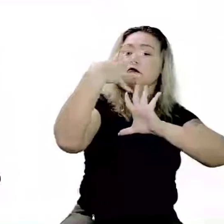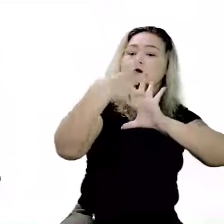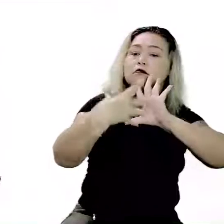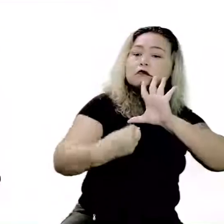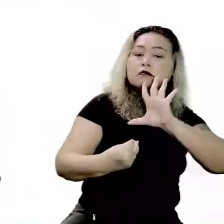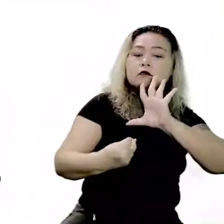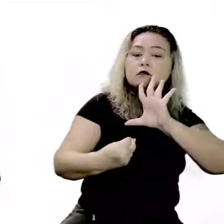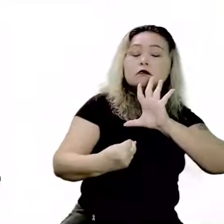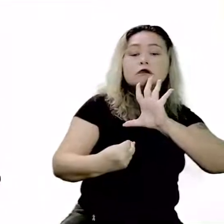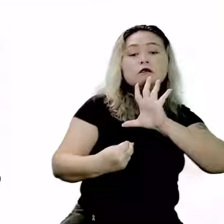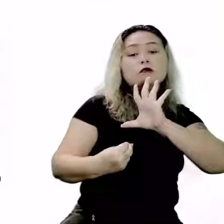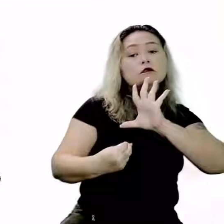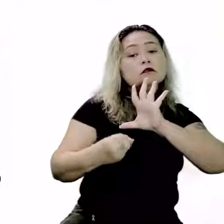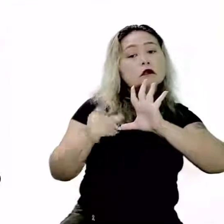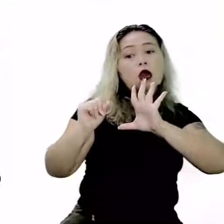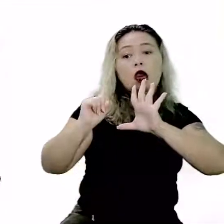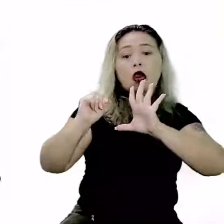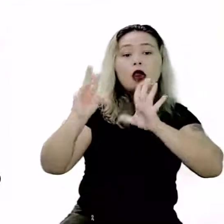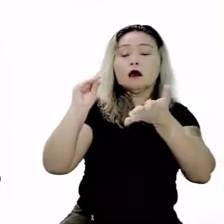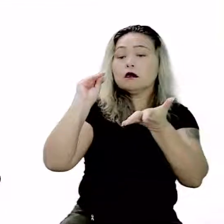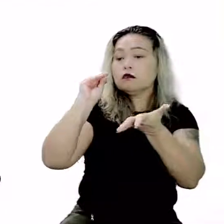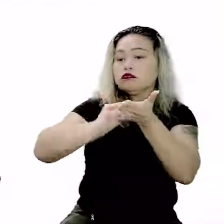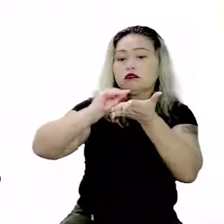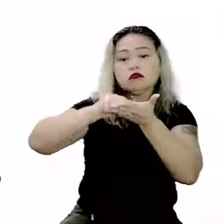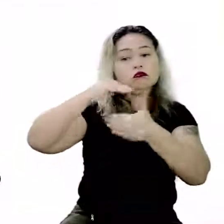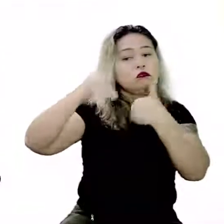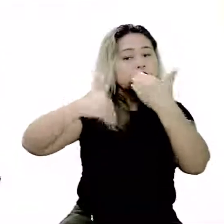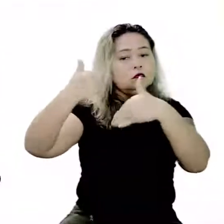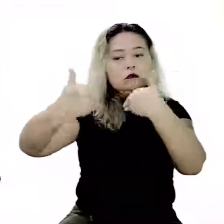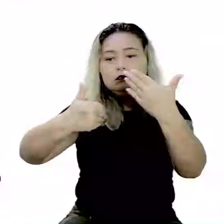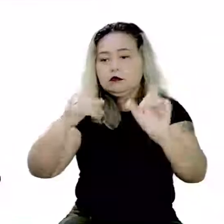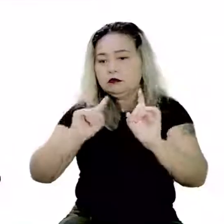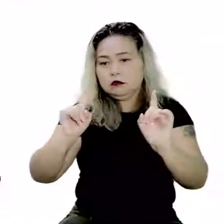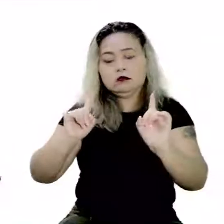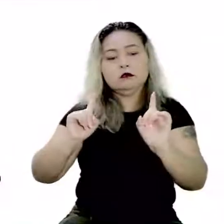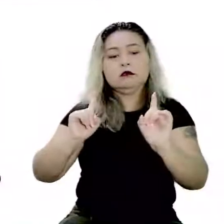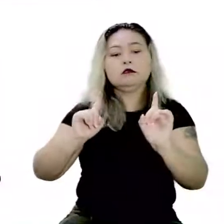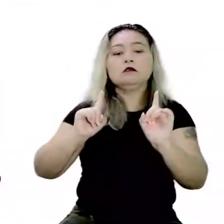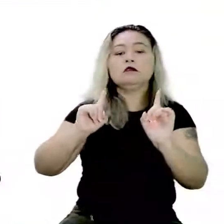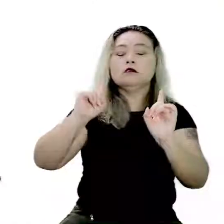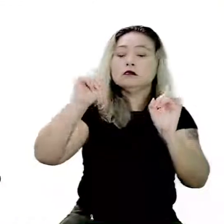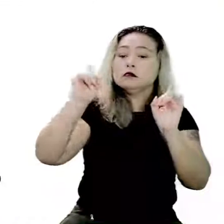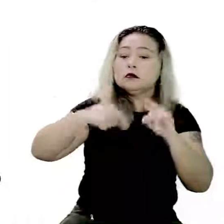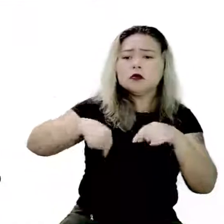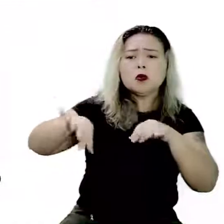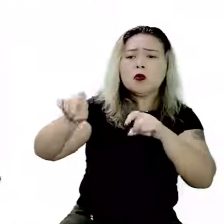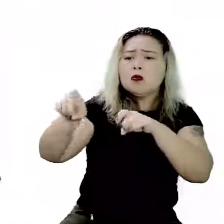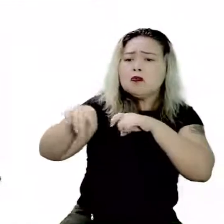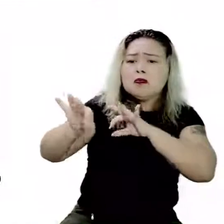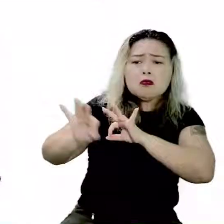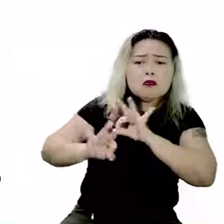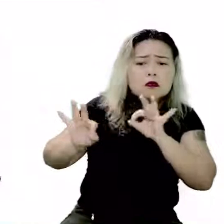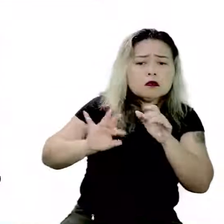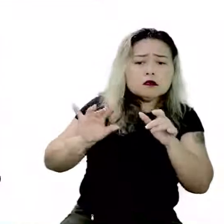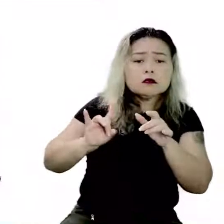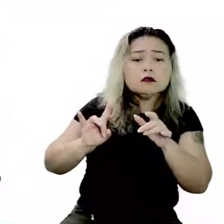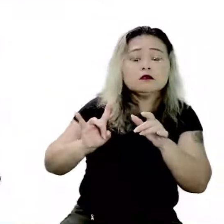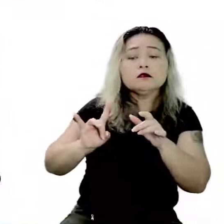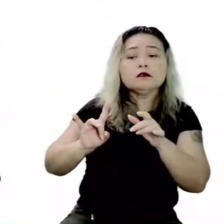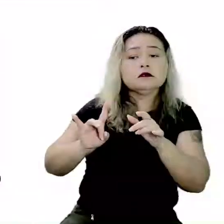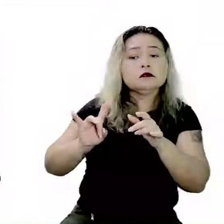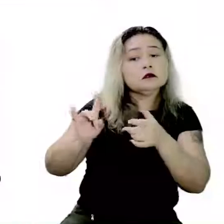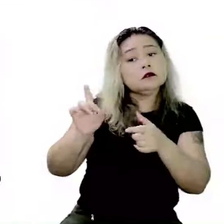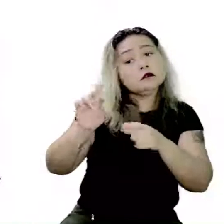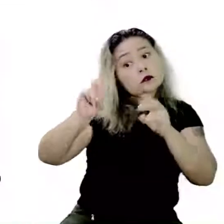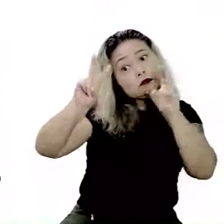Amazônia não desenvolvida, né? Que aqui não estava realmente desenvolvido. Ela era improdutiva, entre aspas. Se a